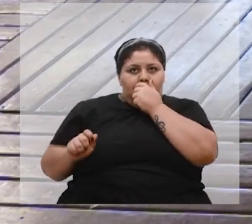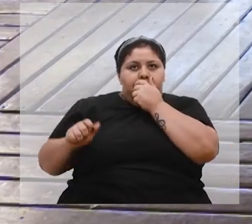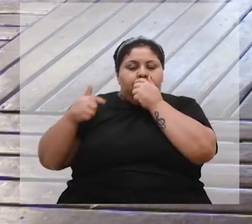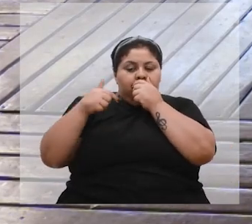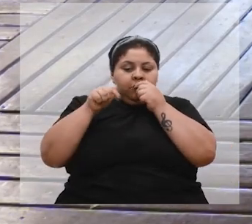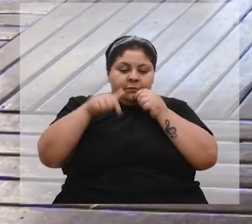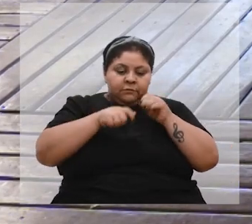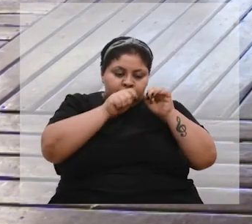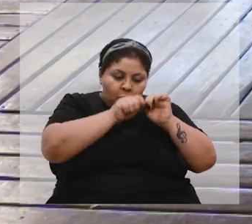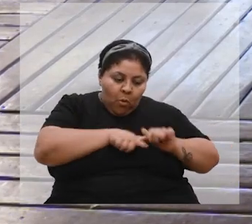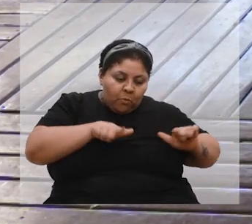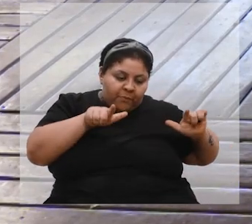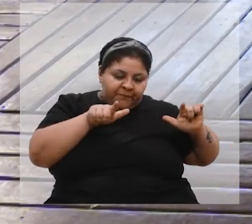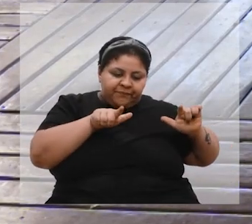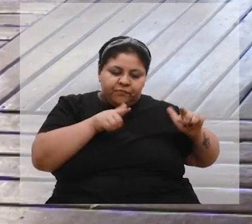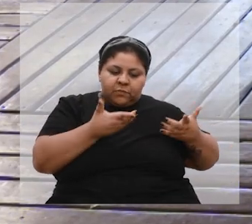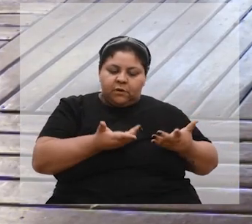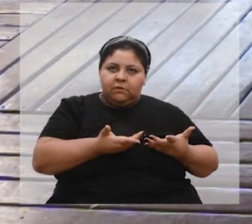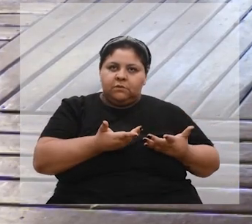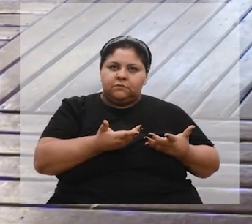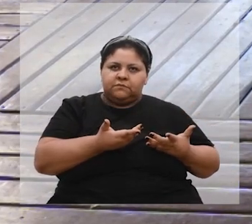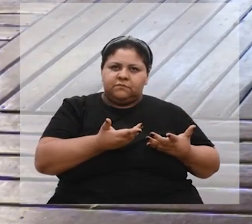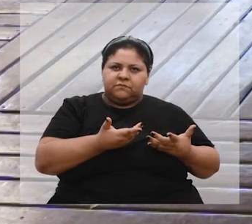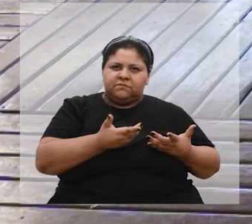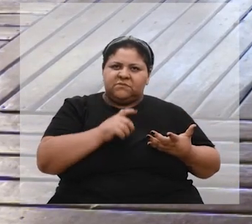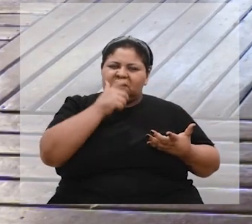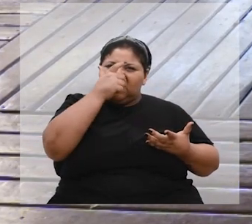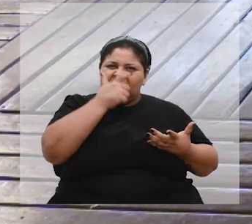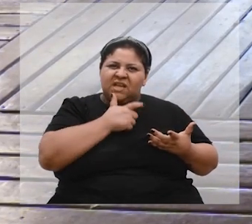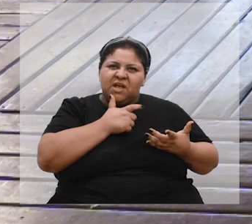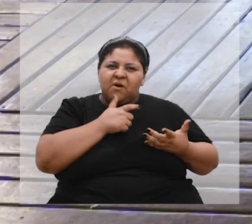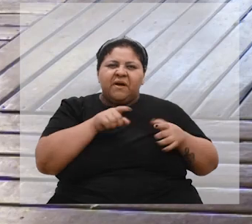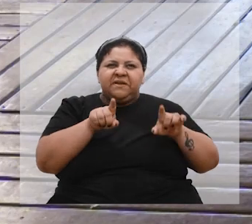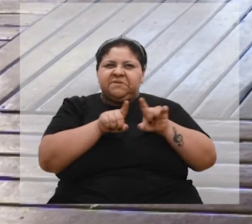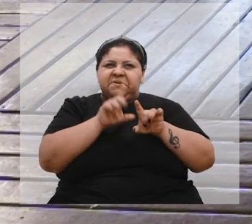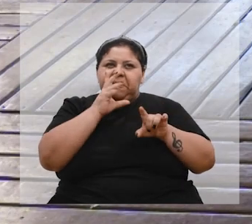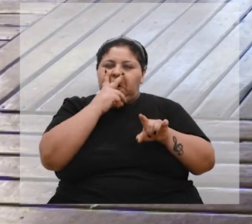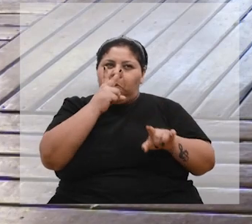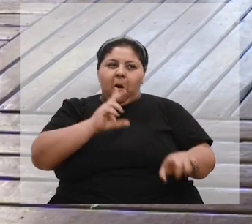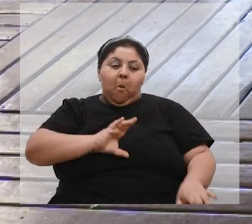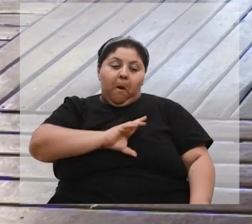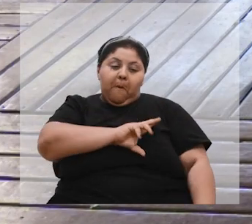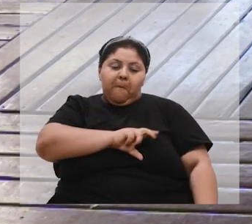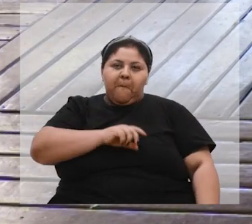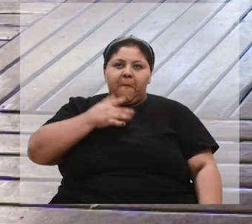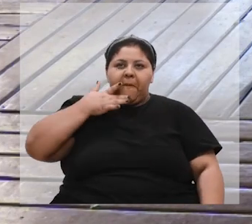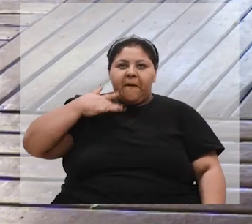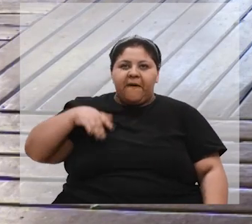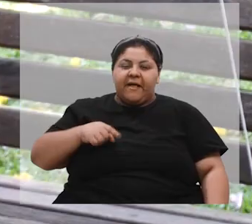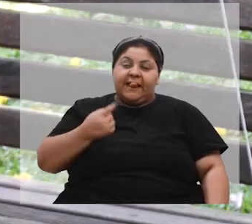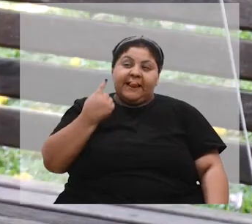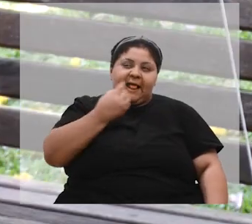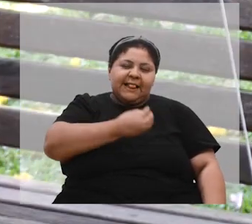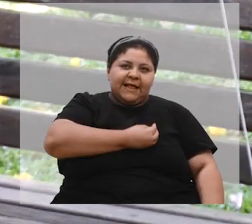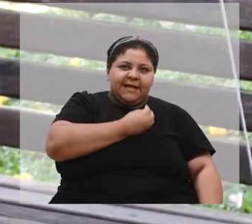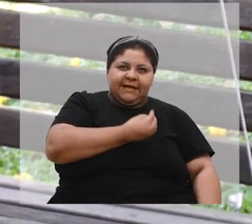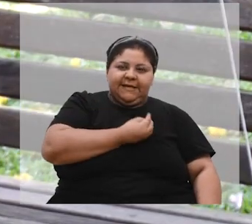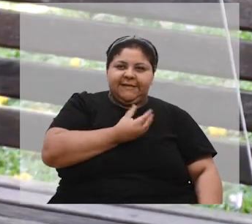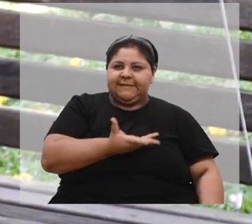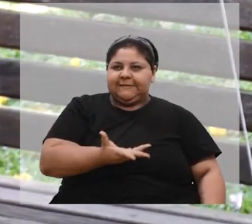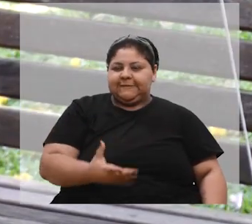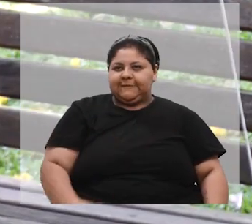Ana, e esse vazio, essa questão, também me parece um pouco um amor infantil, assim, sabe? Porque quando a gente